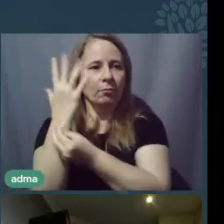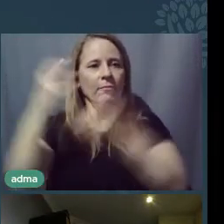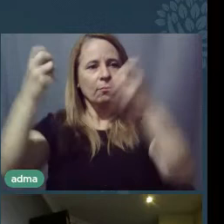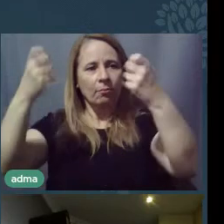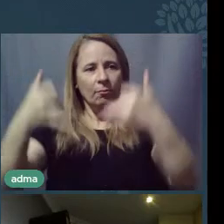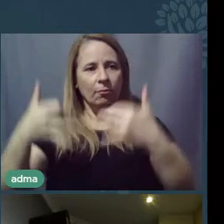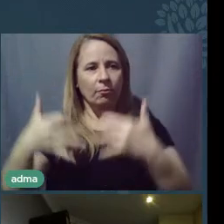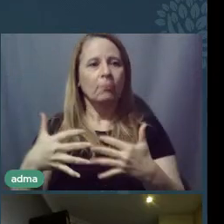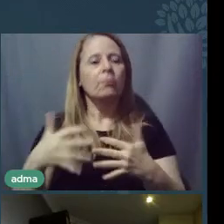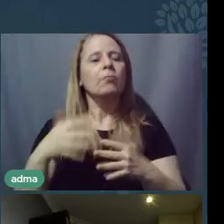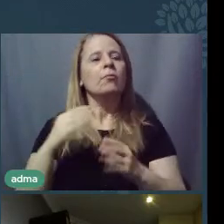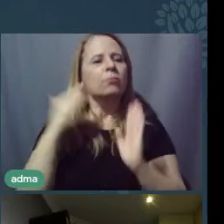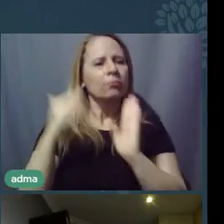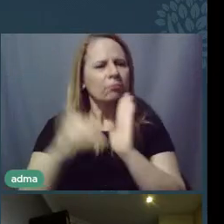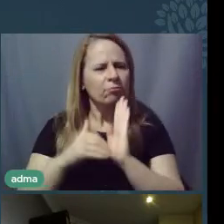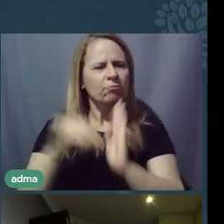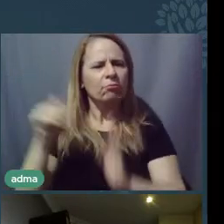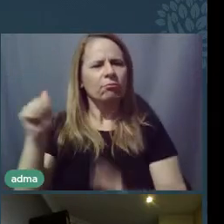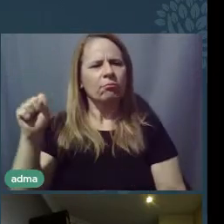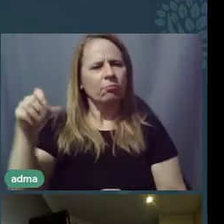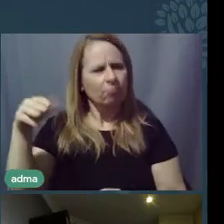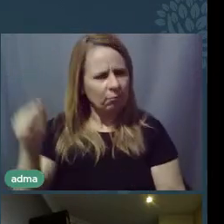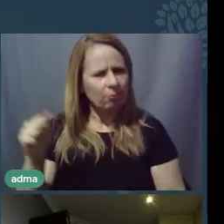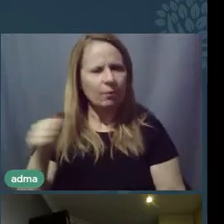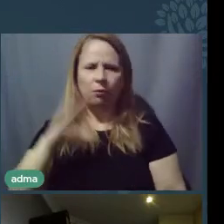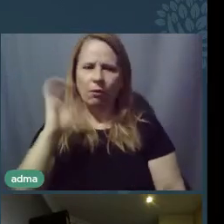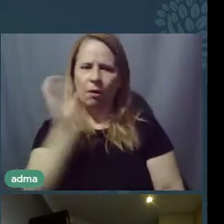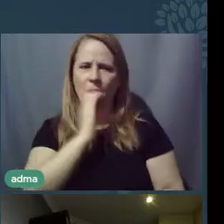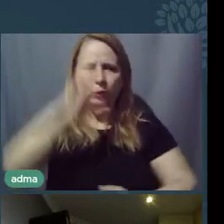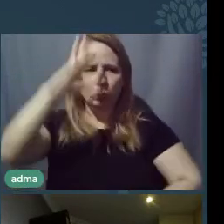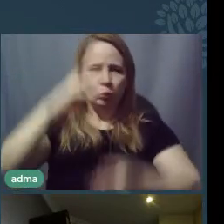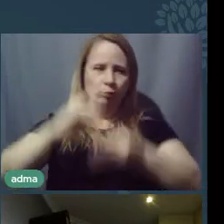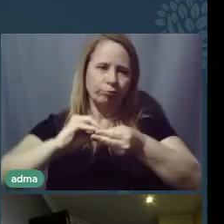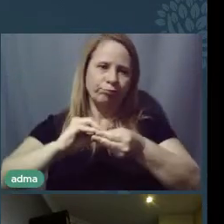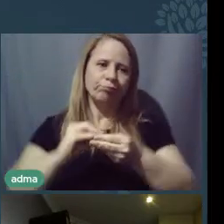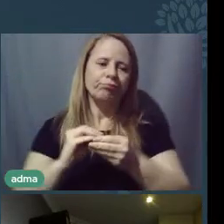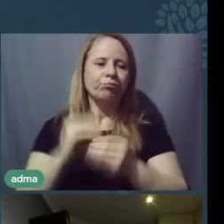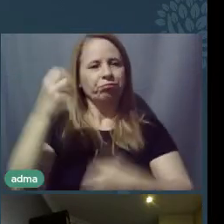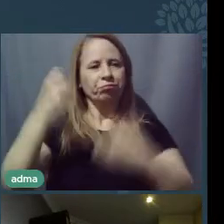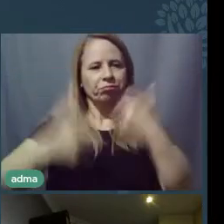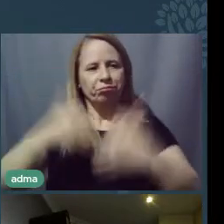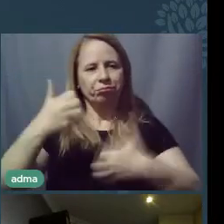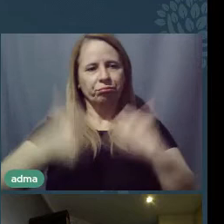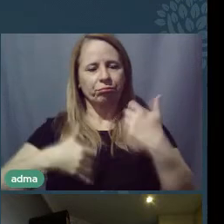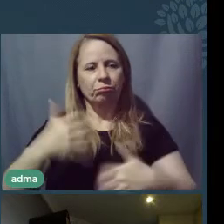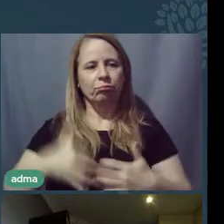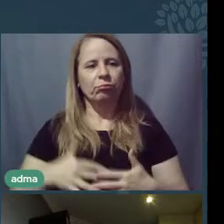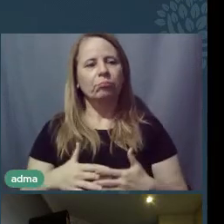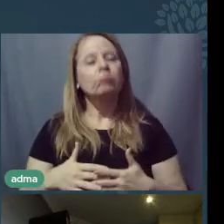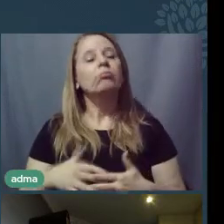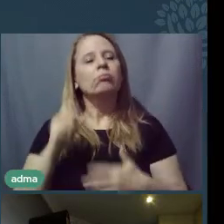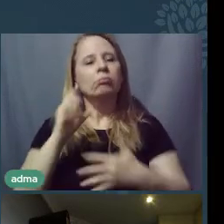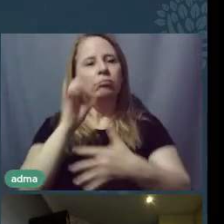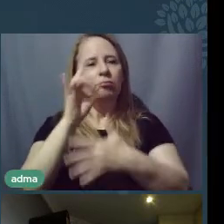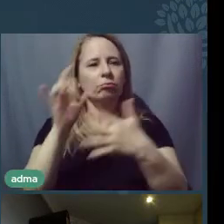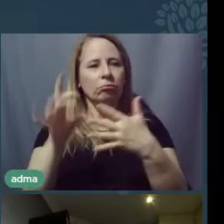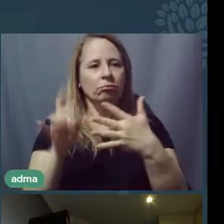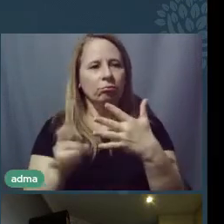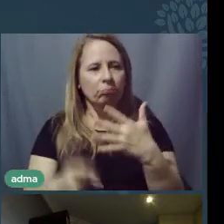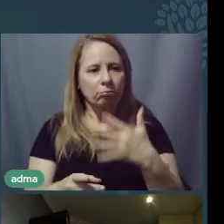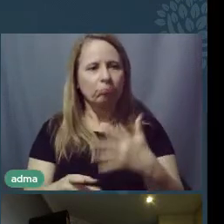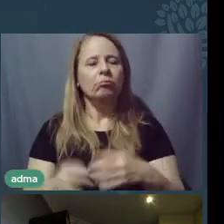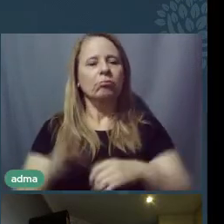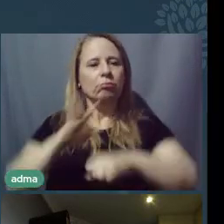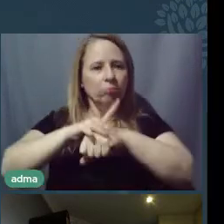questão da asma, mas eu vou falar bem rapidamente sobre os aspectos da doença e da